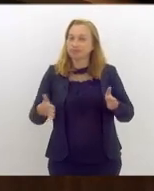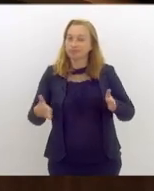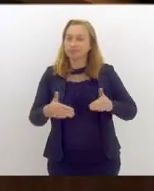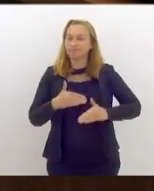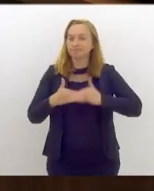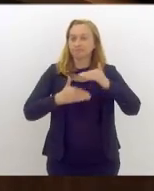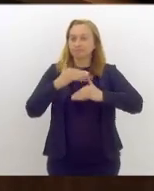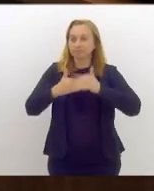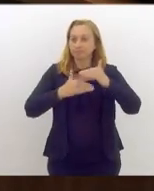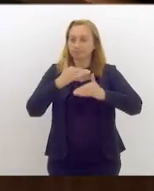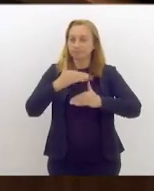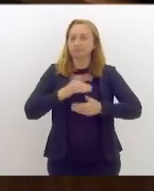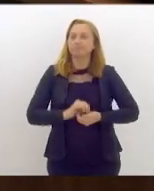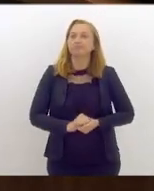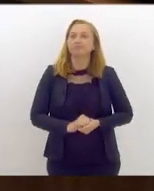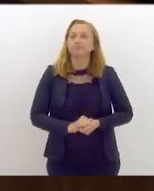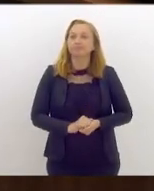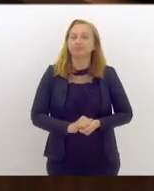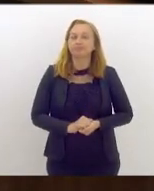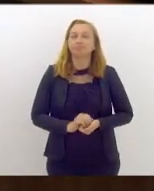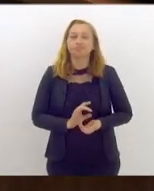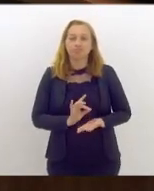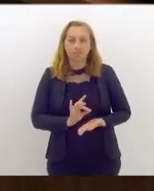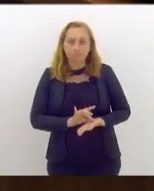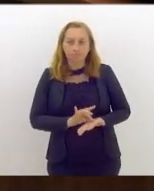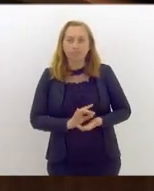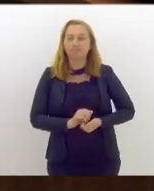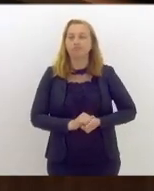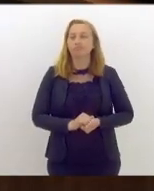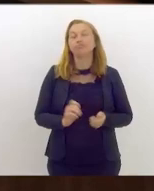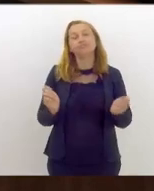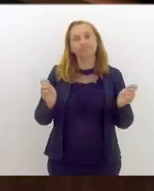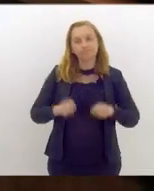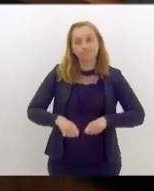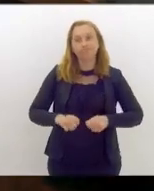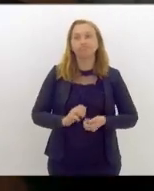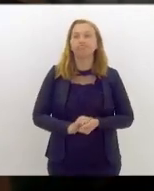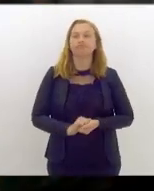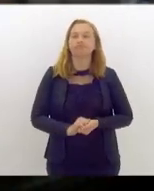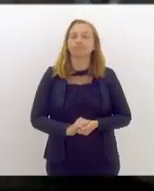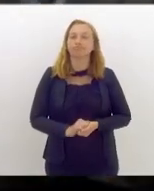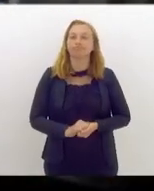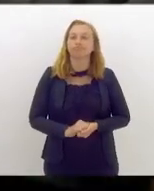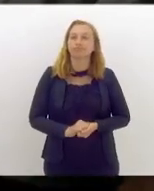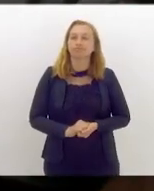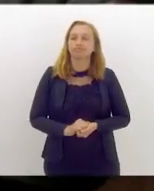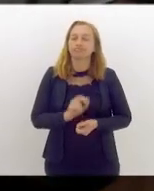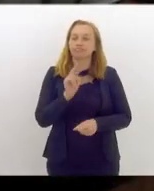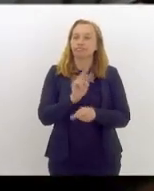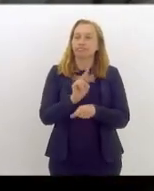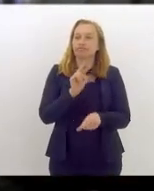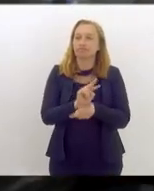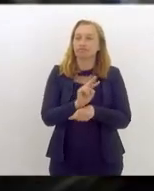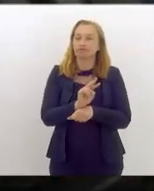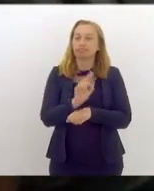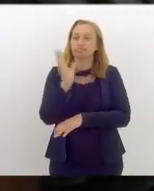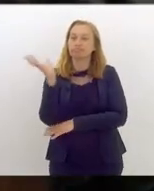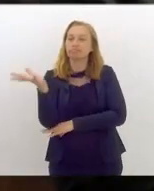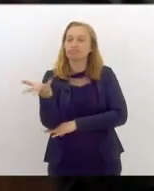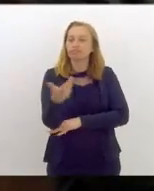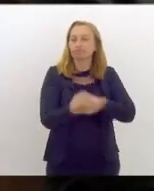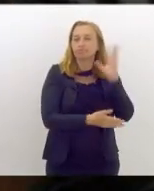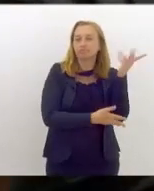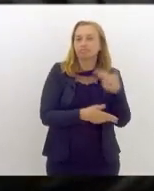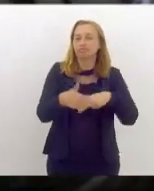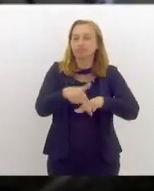desenvolvimento que Garanta na verdade a possibilidade de preservar o meio ambiente é